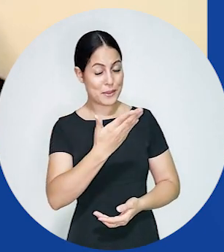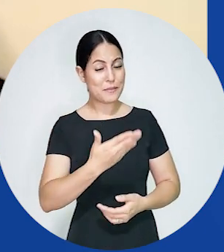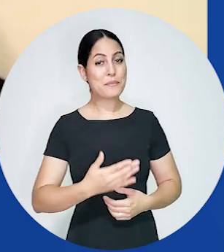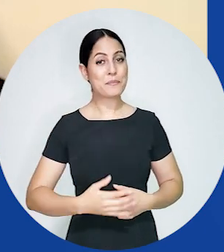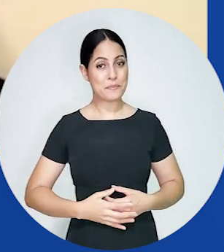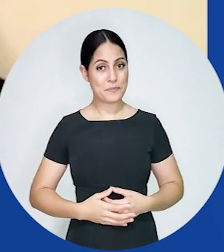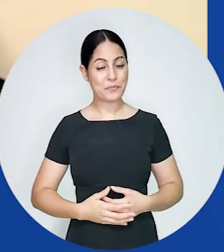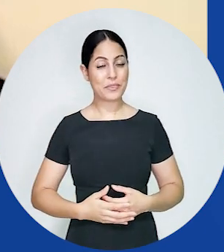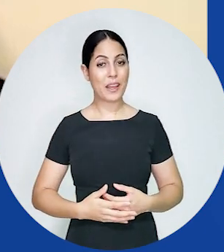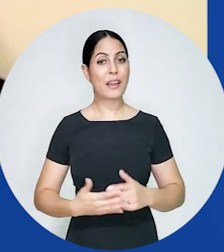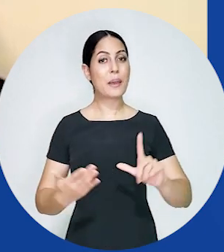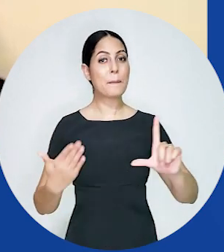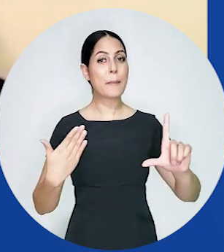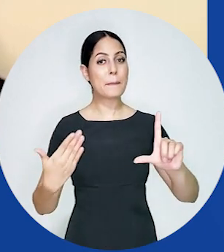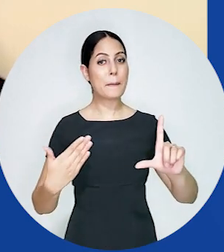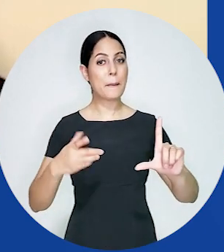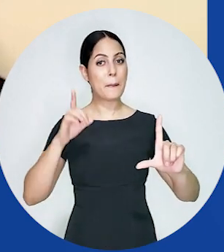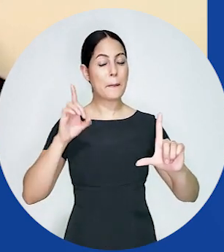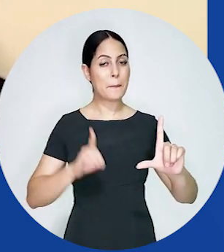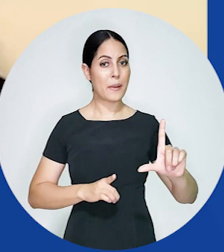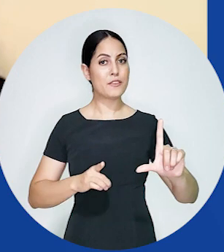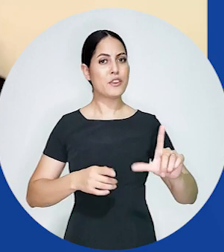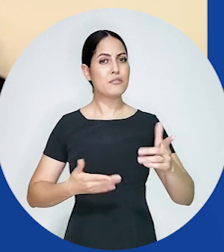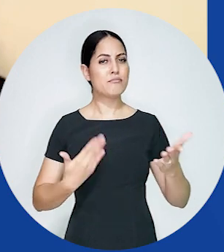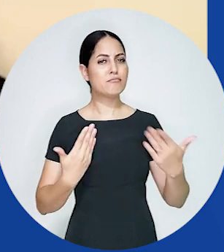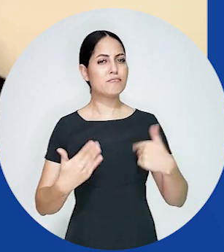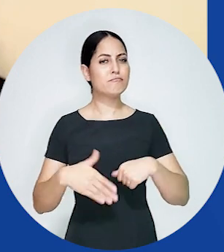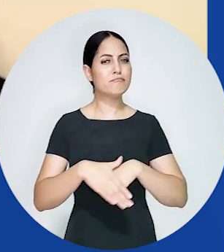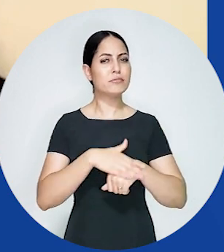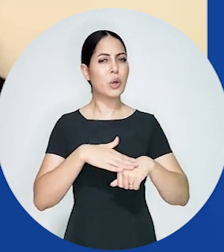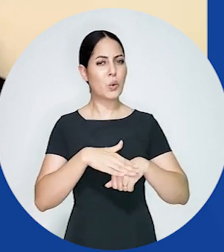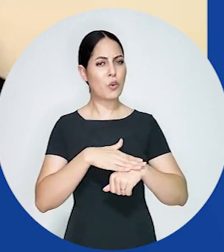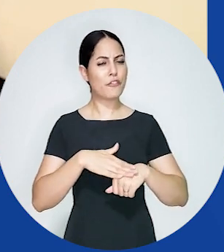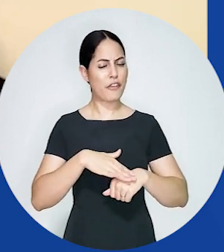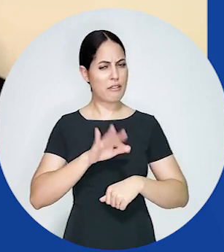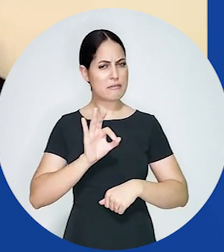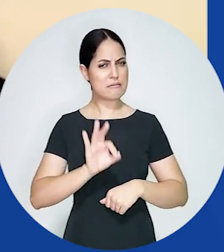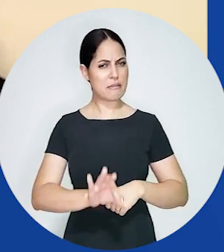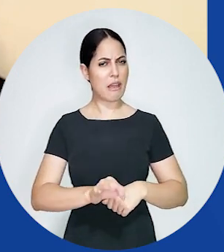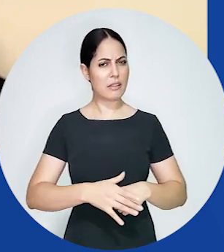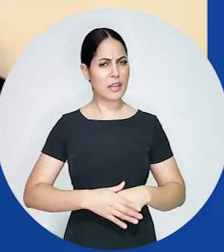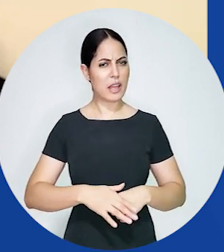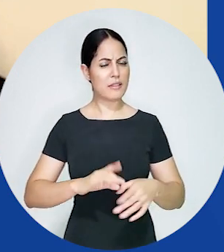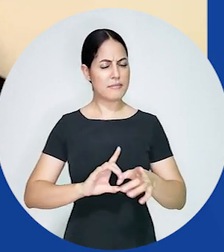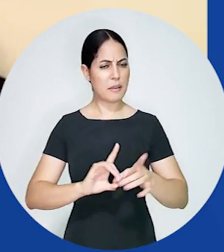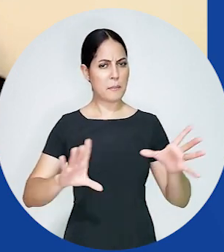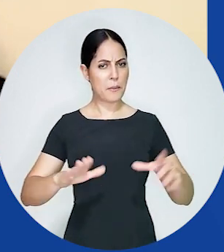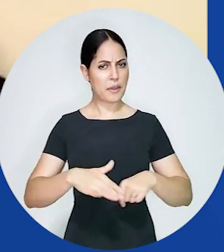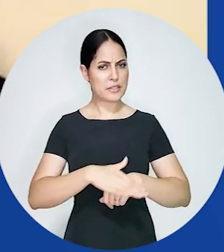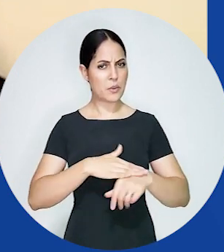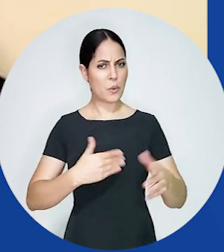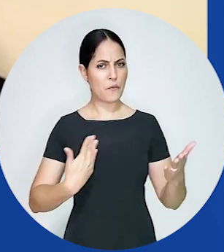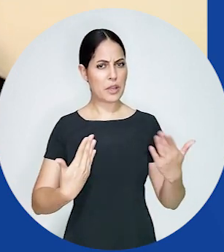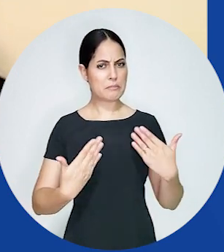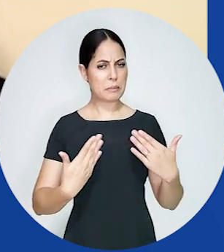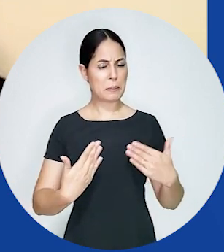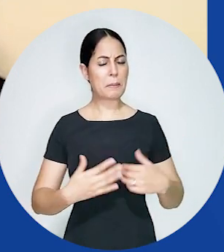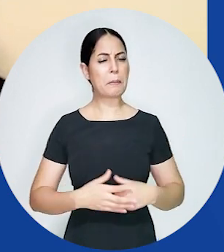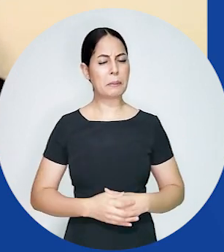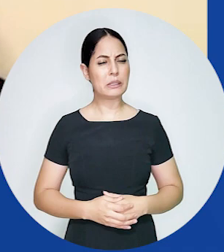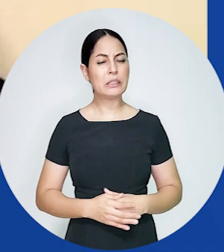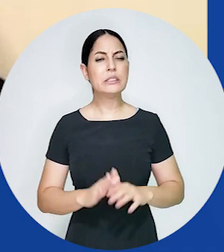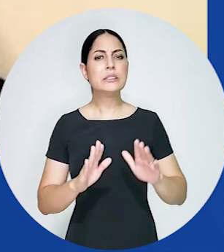a ex-presidenta Dilma Rousseff. Esse é o nosso Papo em Ordem, é uma conversa franca, uma